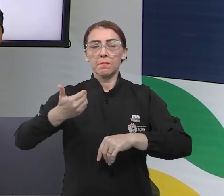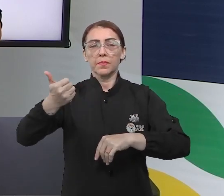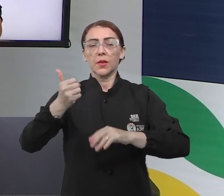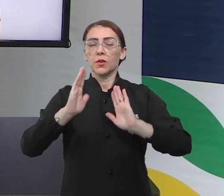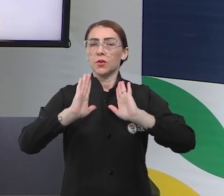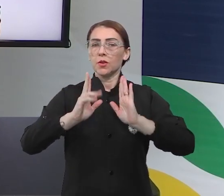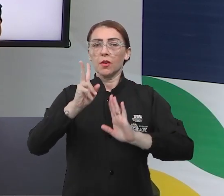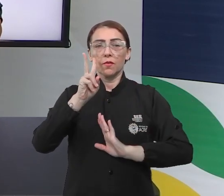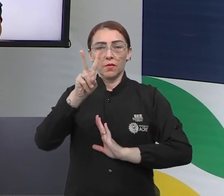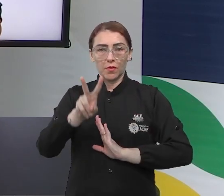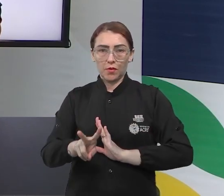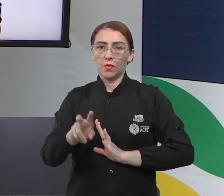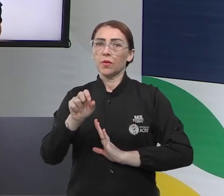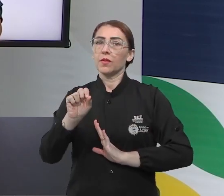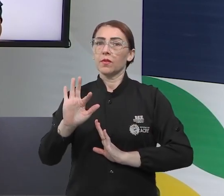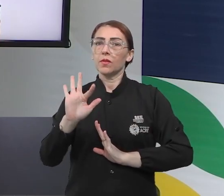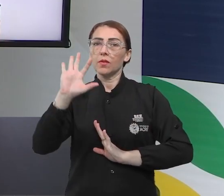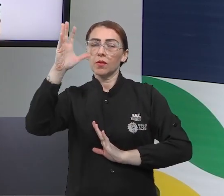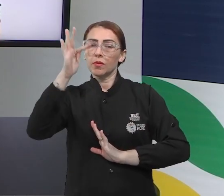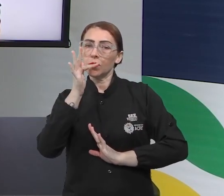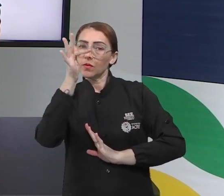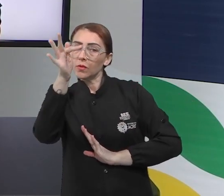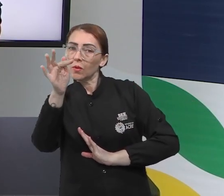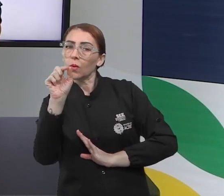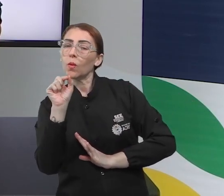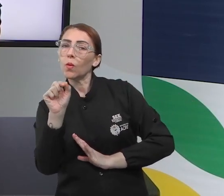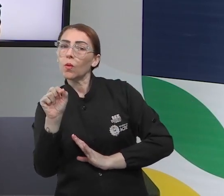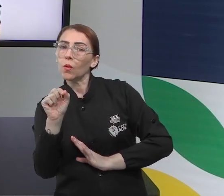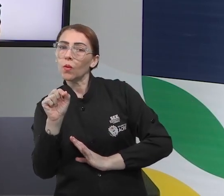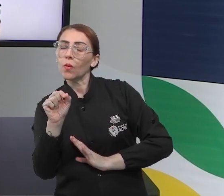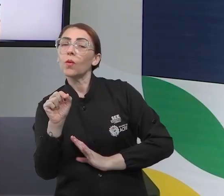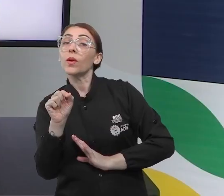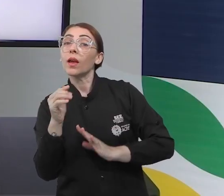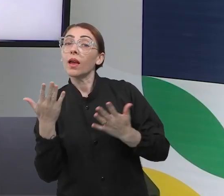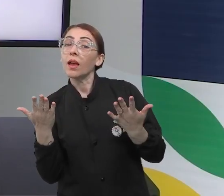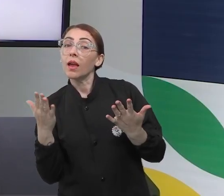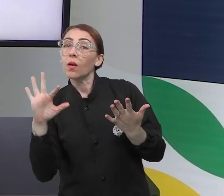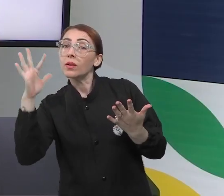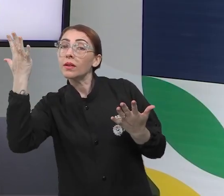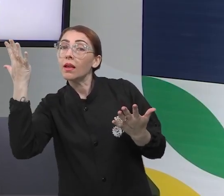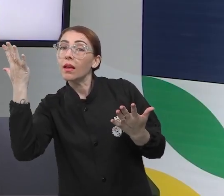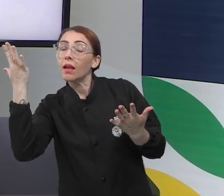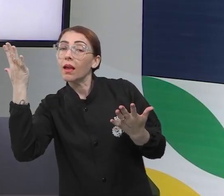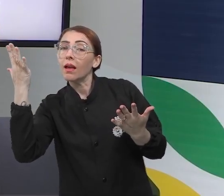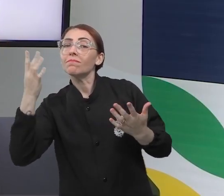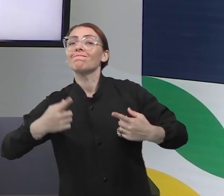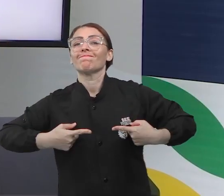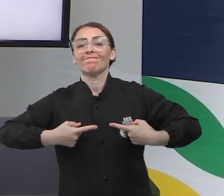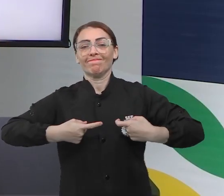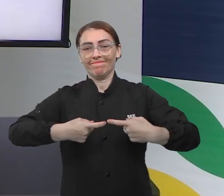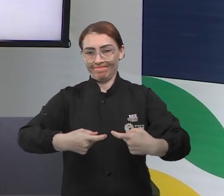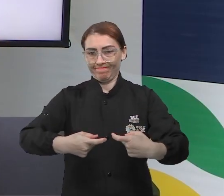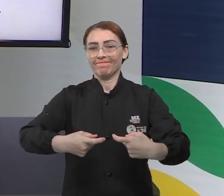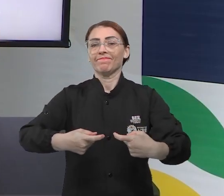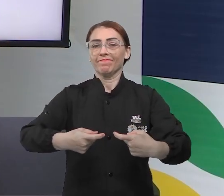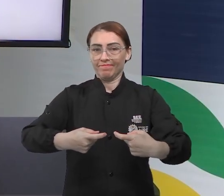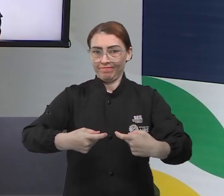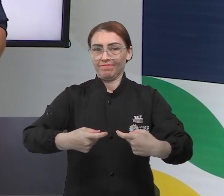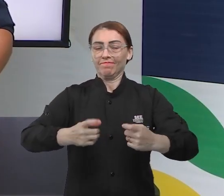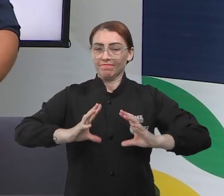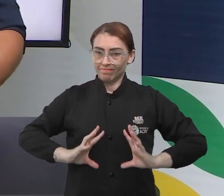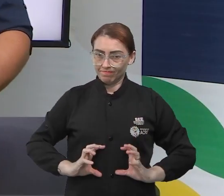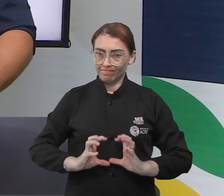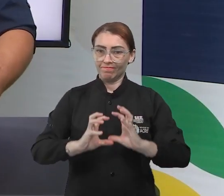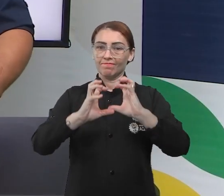já viu onde isso vai dar, né? Isso vai dar o quê? Isso vai dar o quê? Guerra. Guerra,